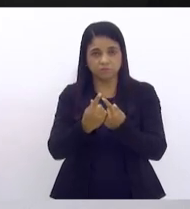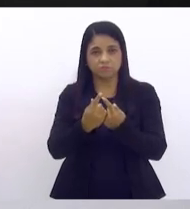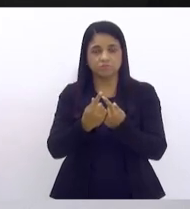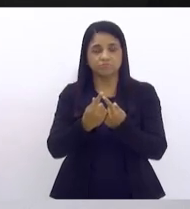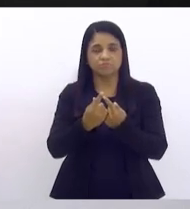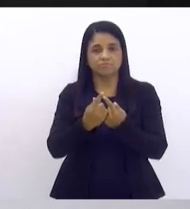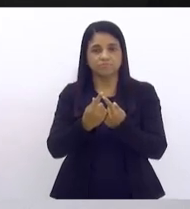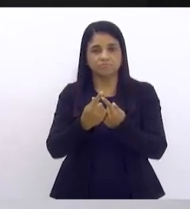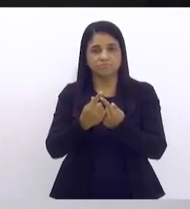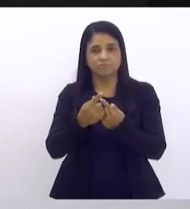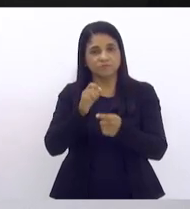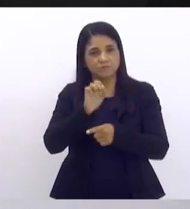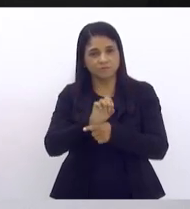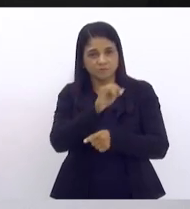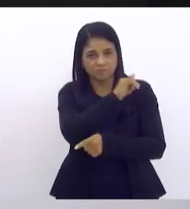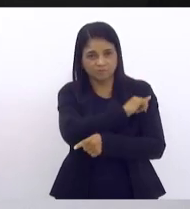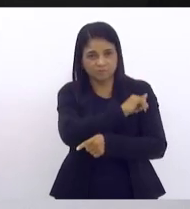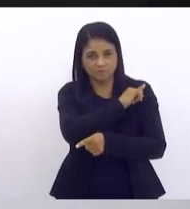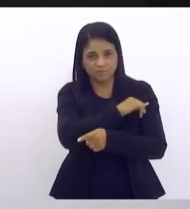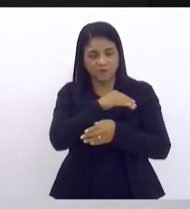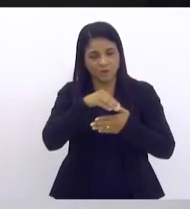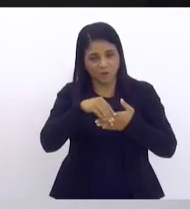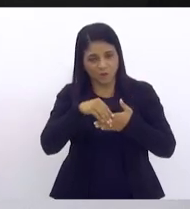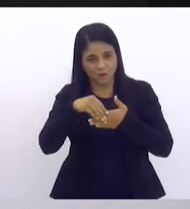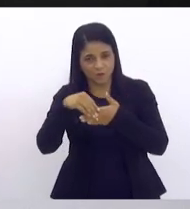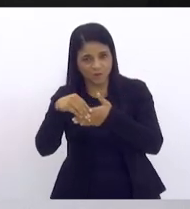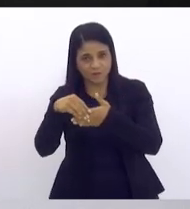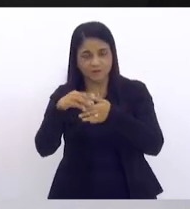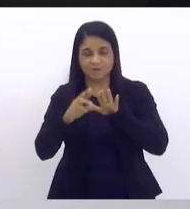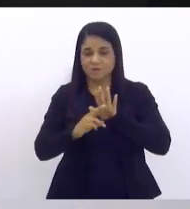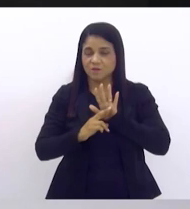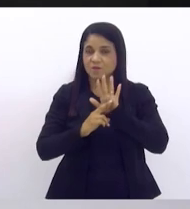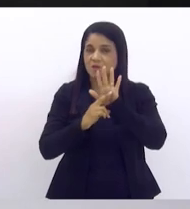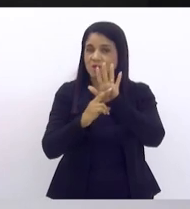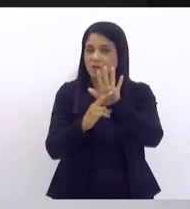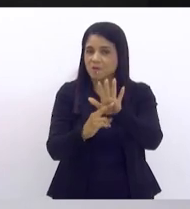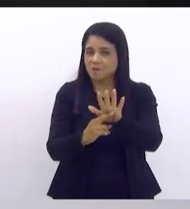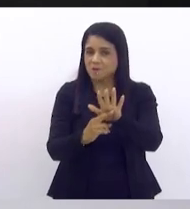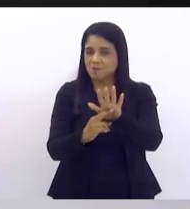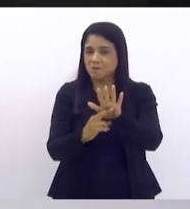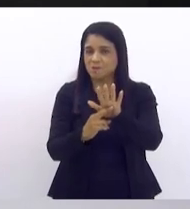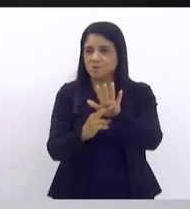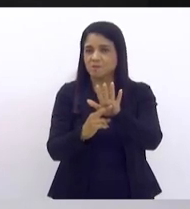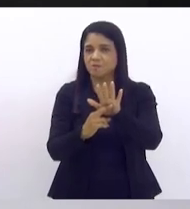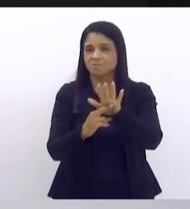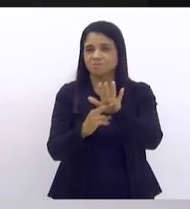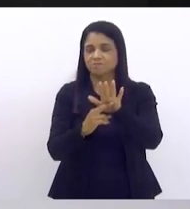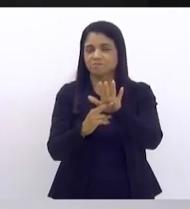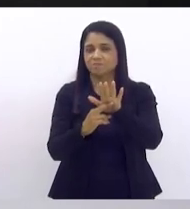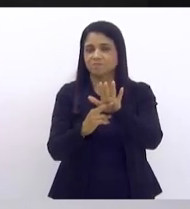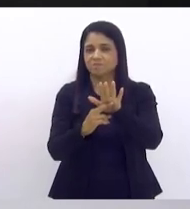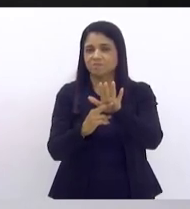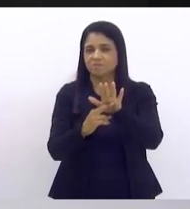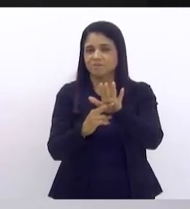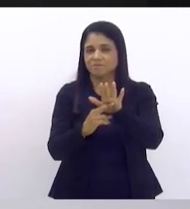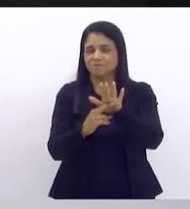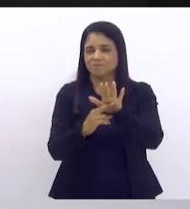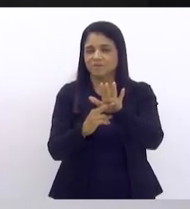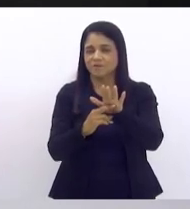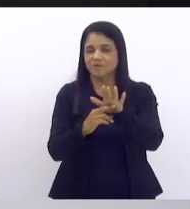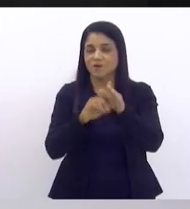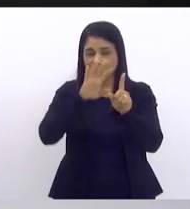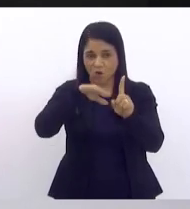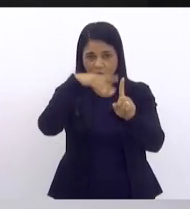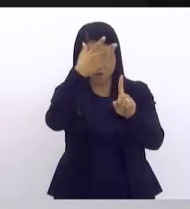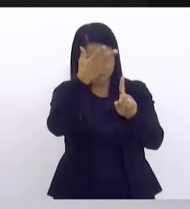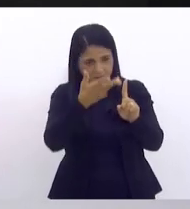nosso agraciado, aquele que vai representar, que vai receber esta